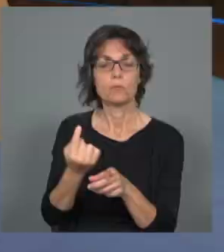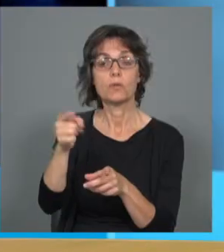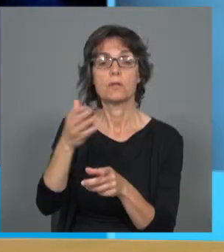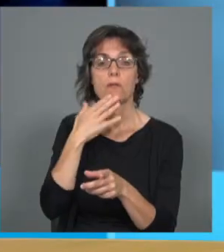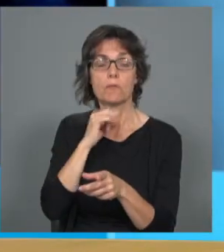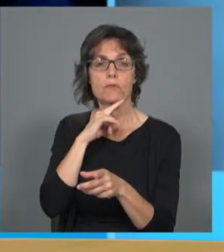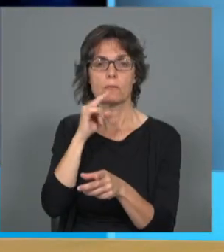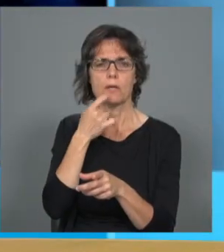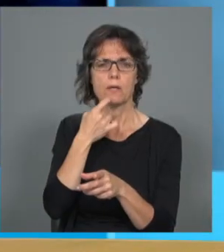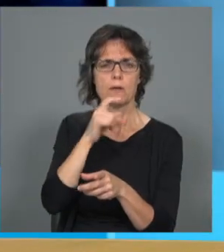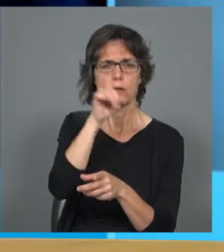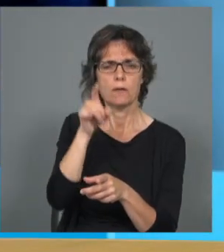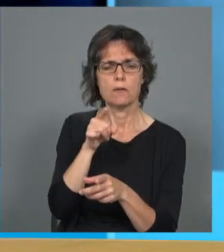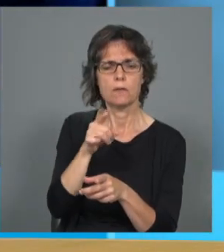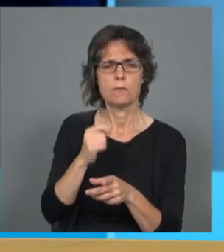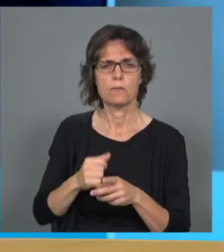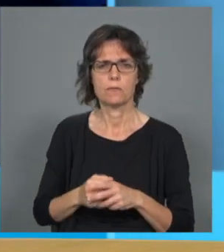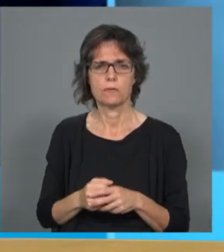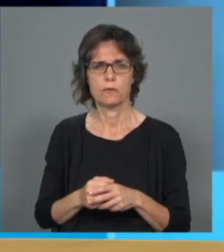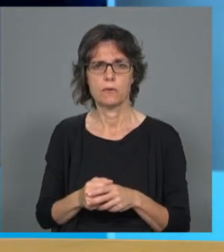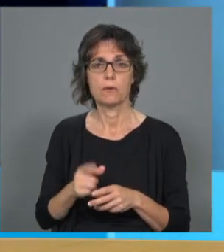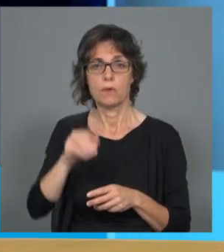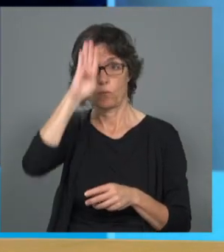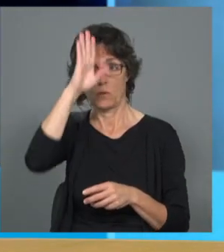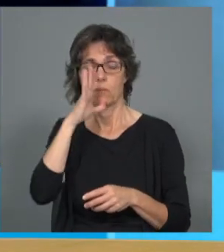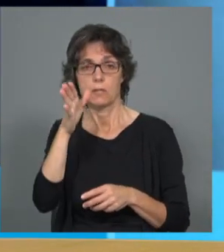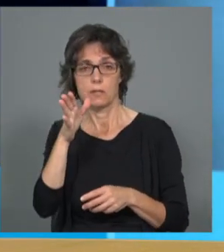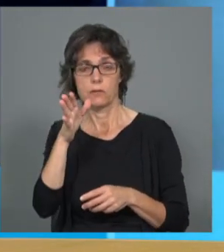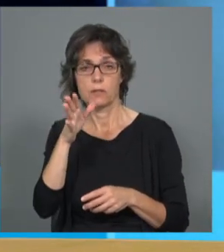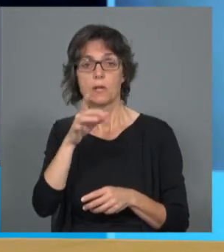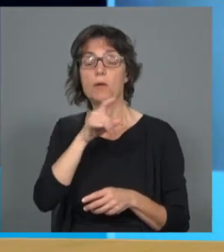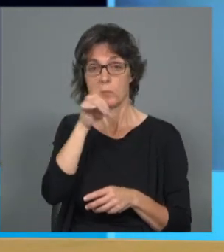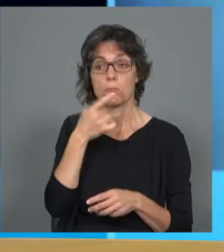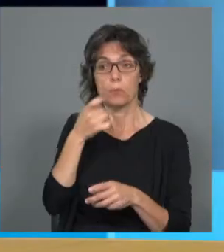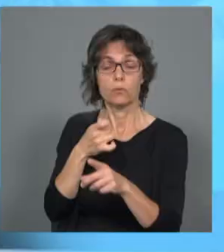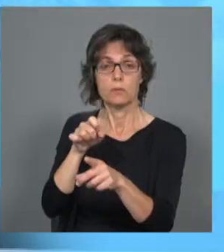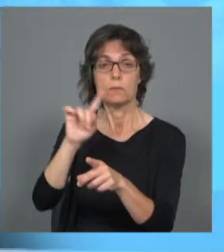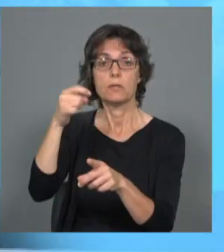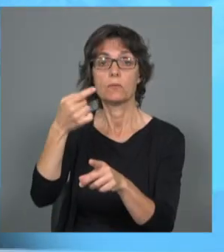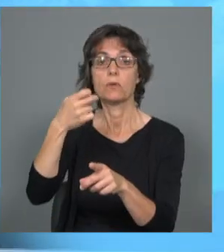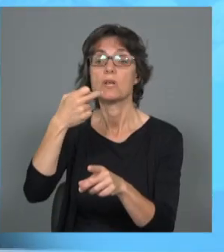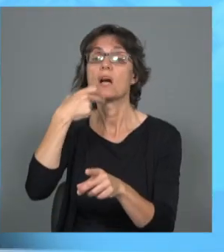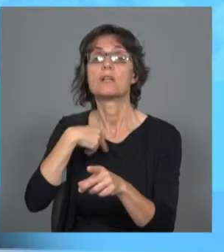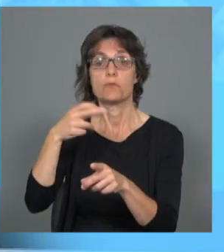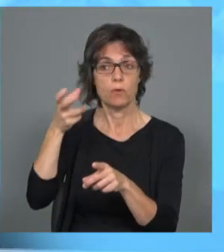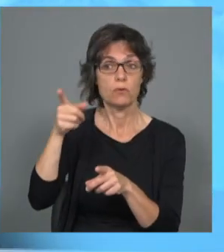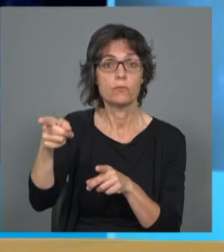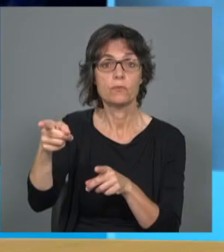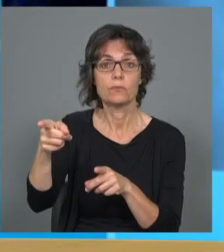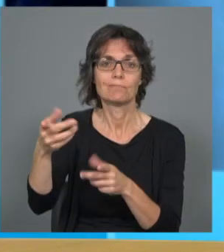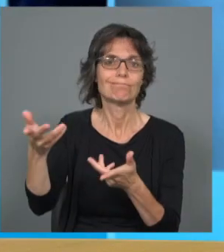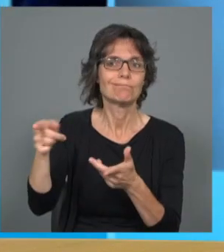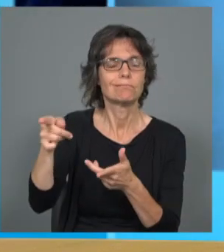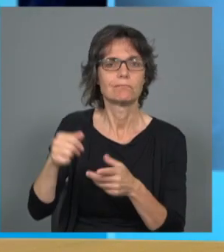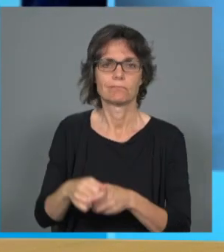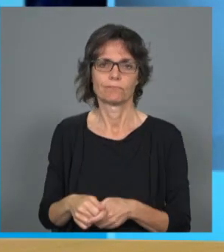E depois o Papa diz-nos, não, mas também é muito mais importante ainda é ouvir as respostas. Pronto, isto é uma dinâmica interessante da comunicação. Por vezes